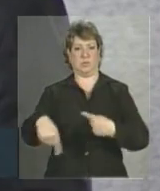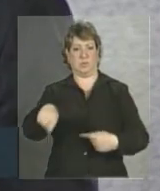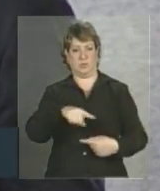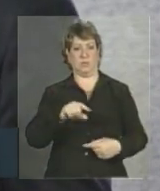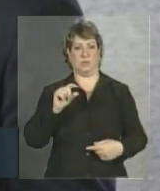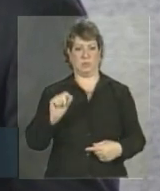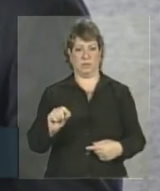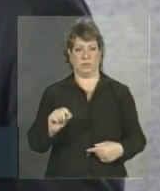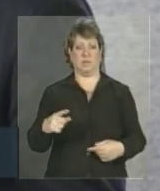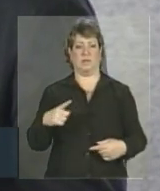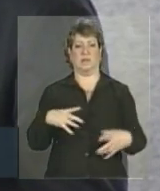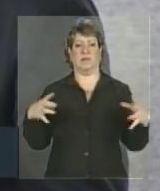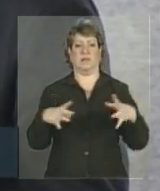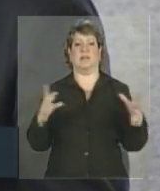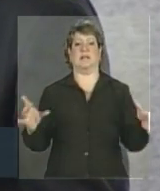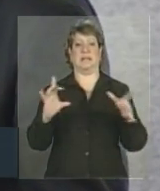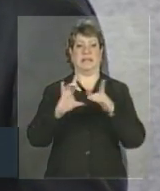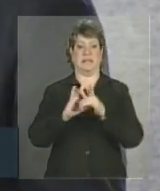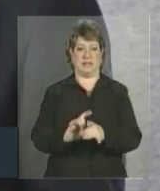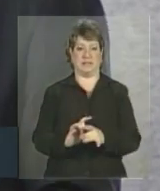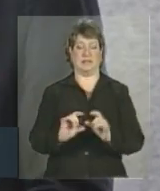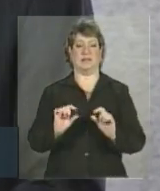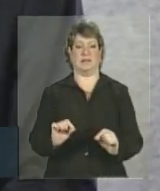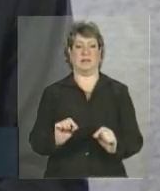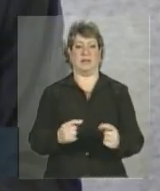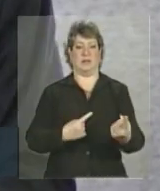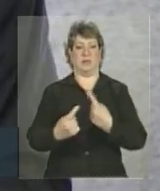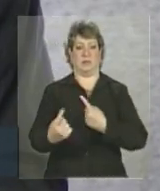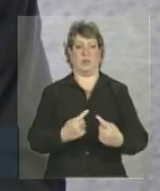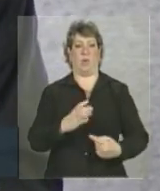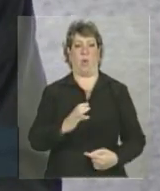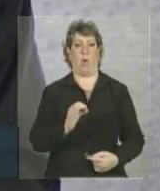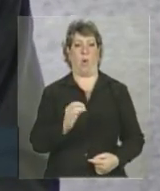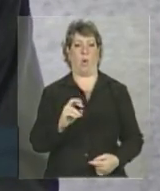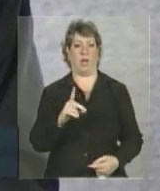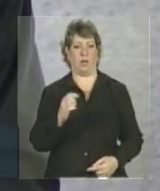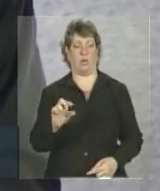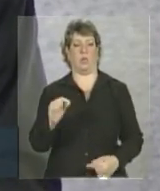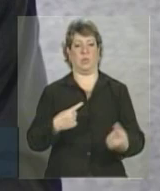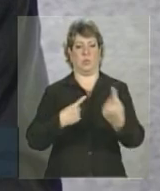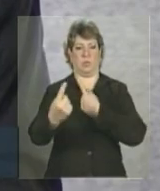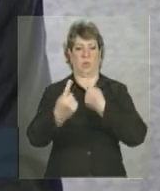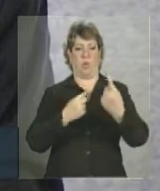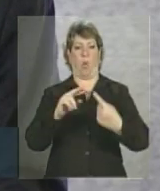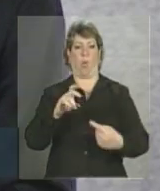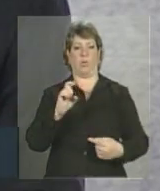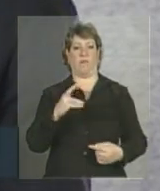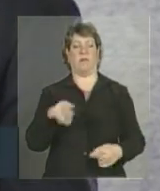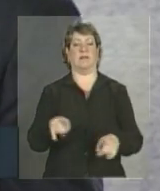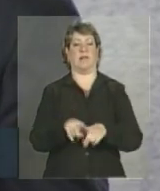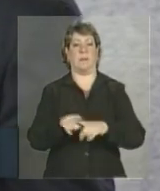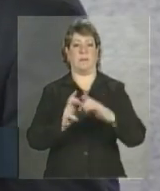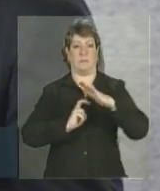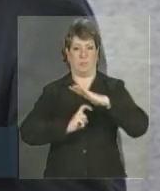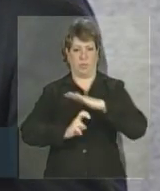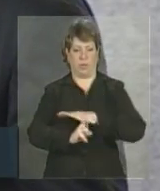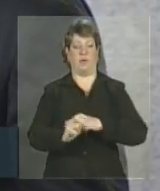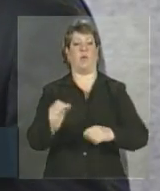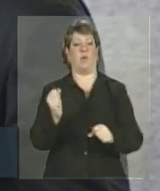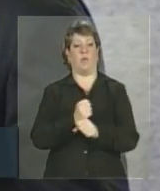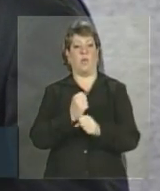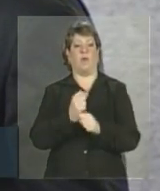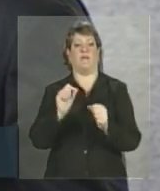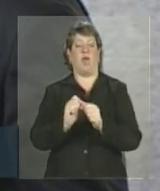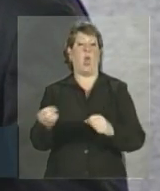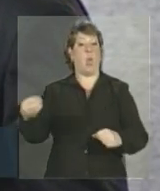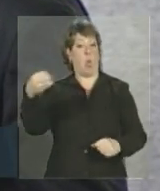pela integração do corredor rodoviário com o nosso metrô. Vamos construir uma nova